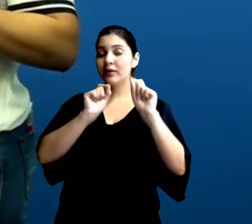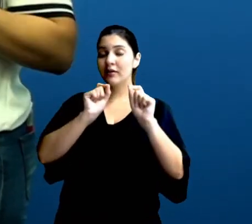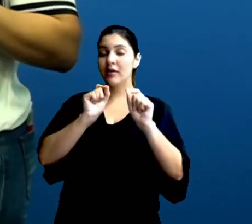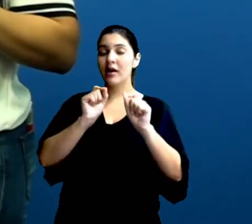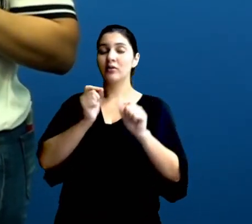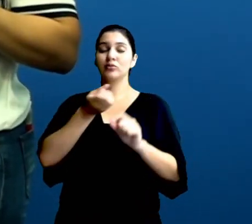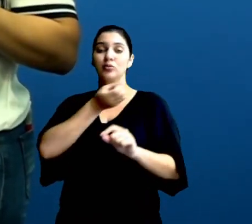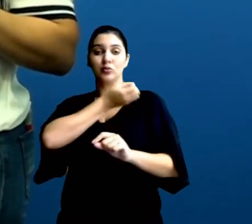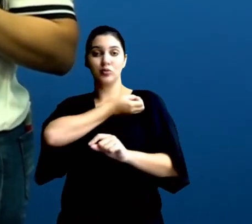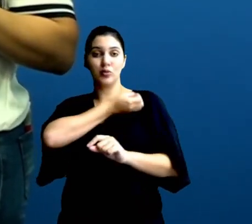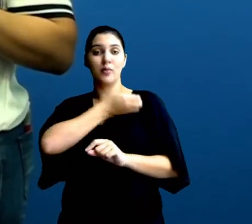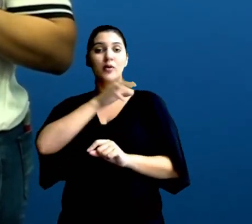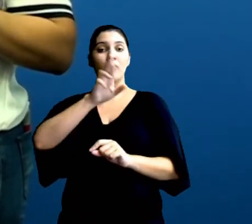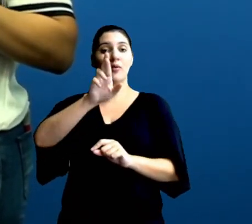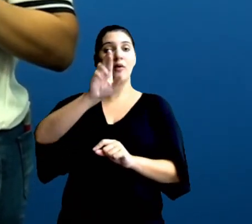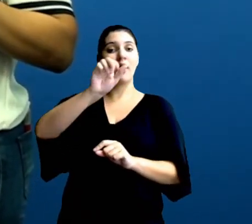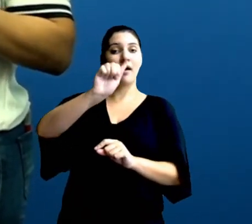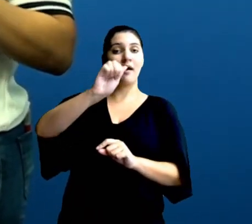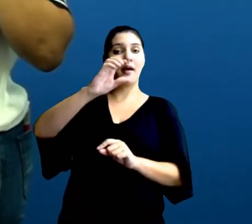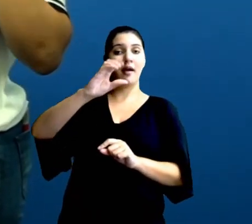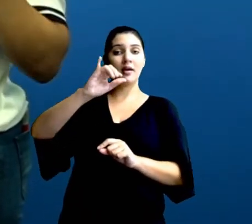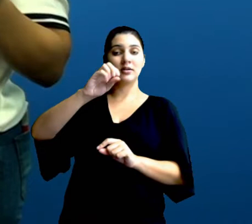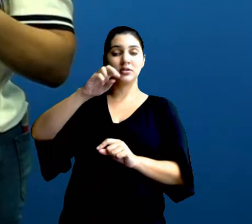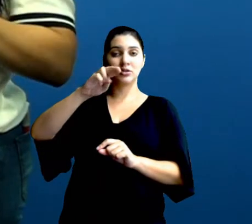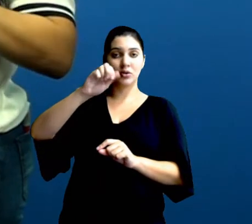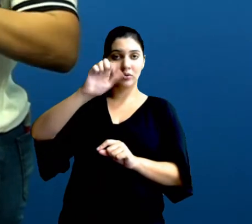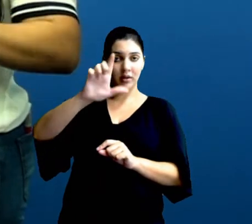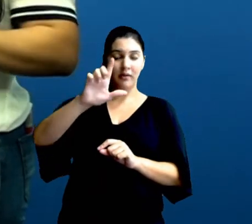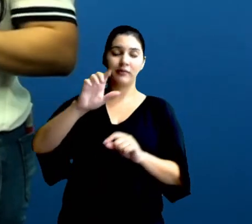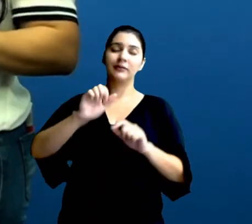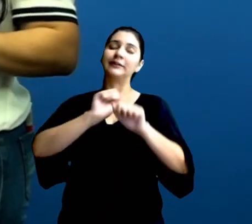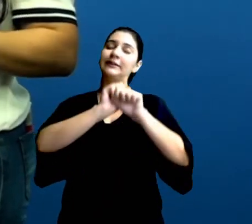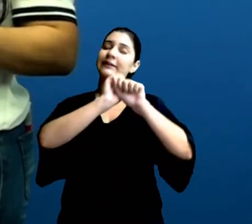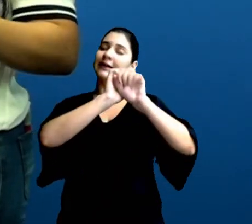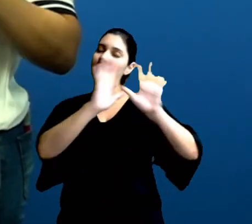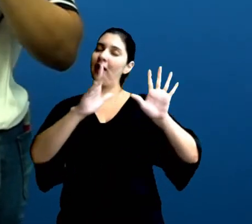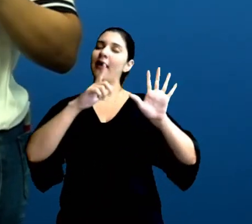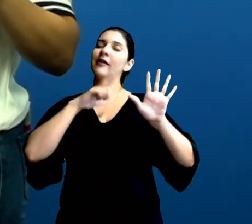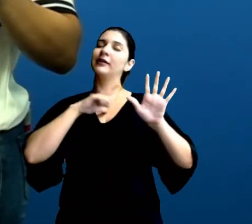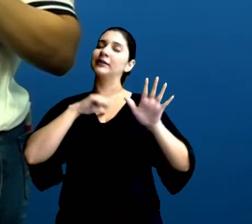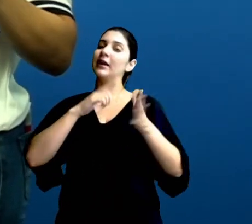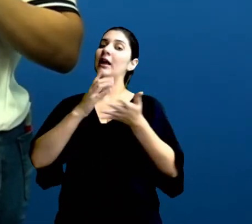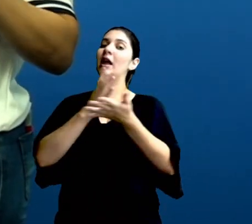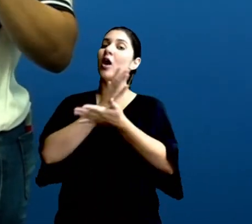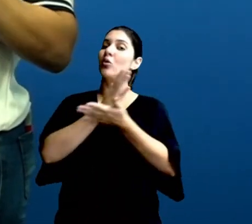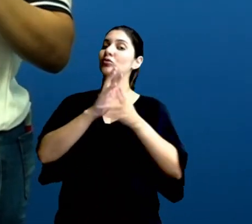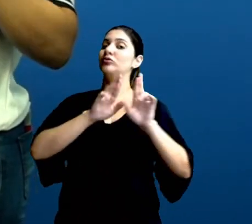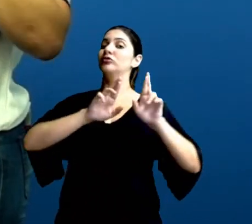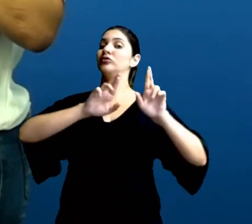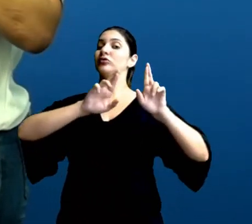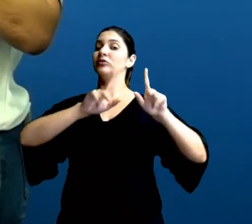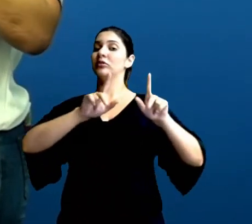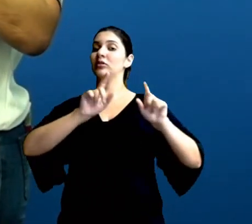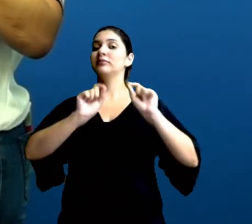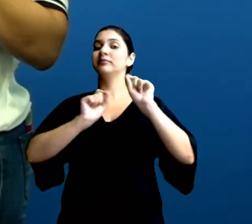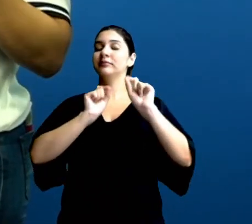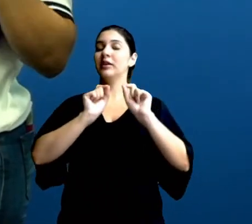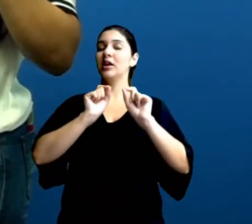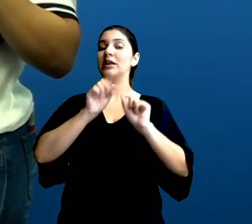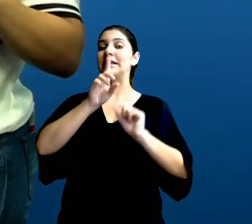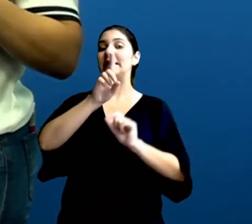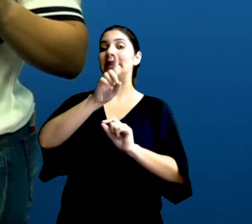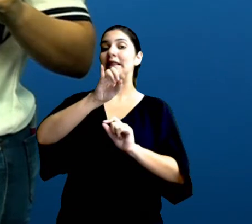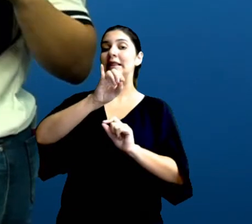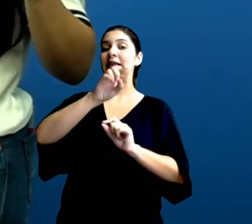um número racional, tá certo? Claro, existe uma exceção, que são algumas dízimas, tá